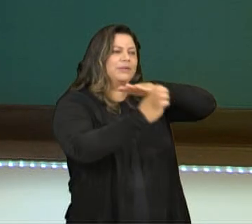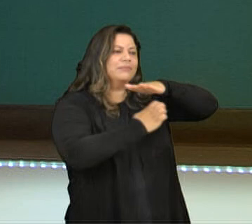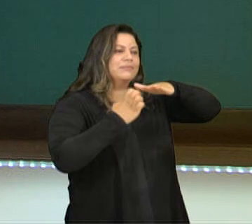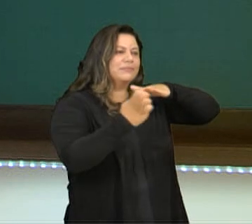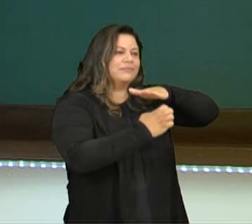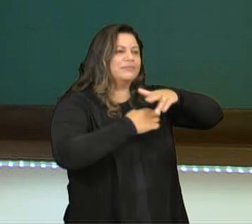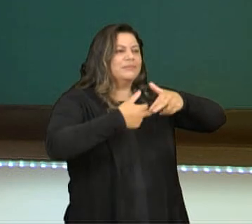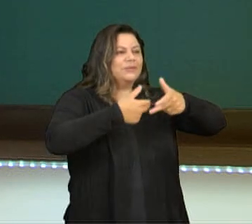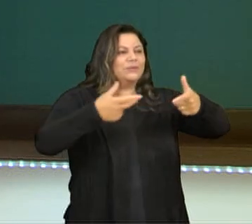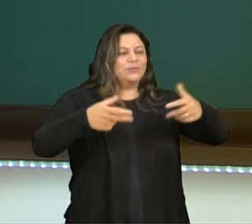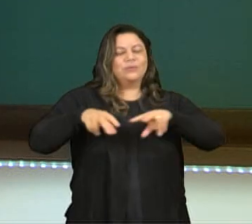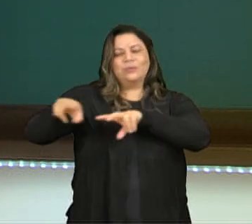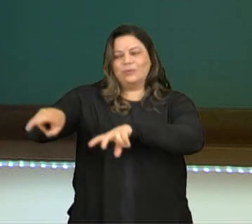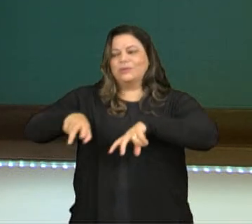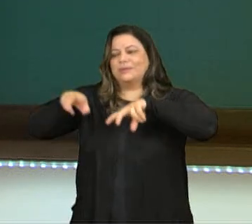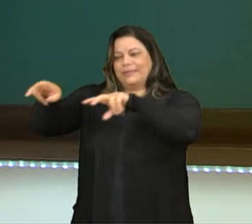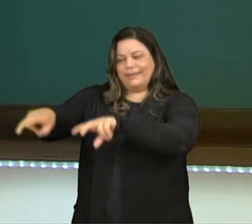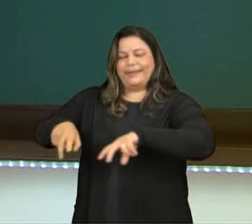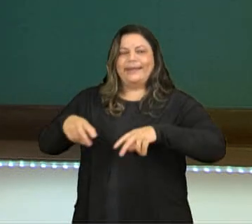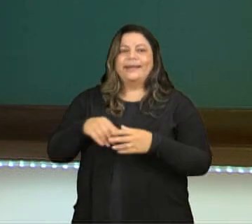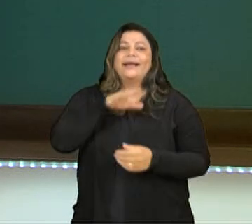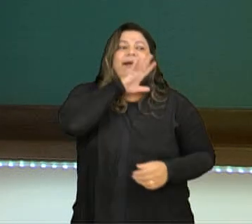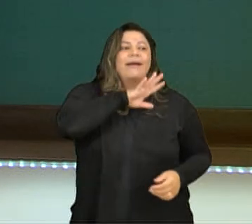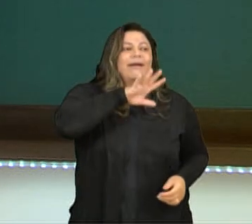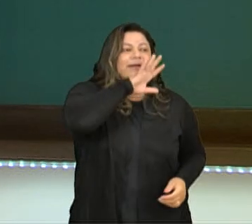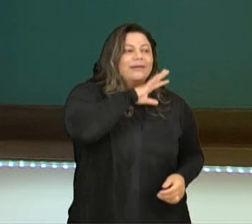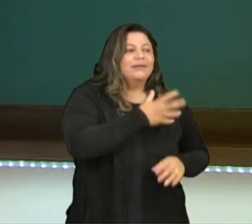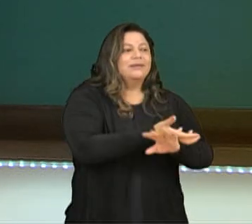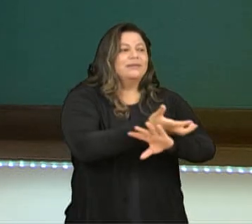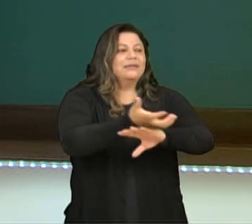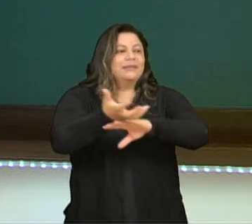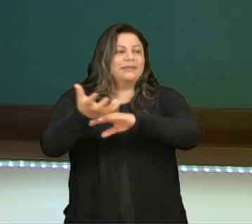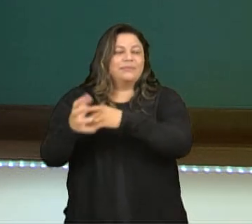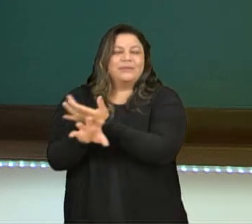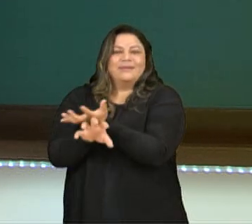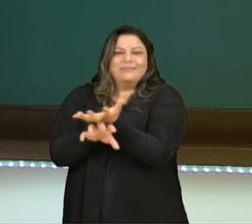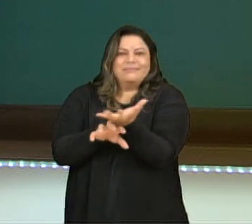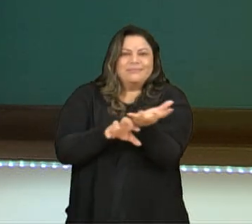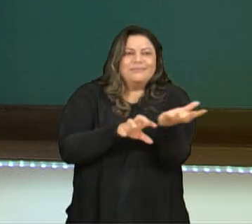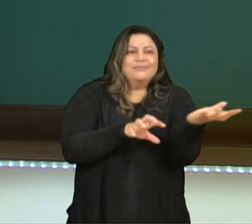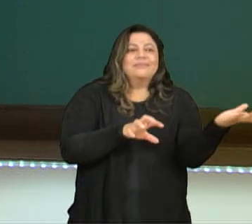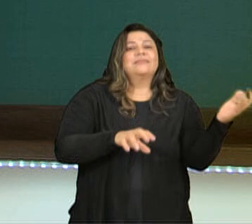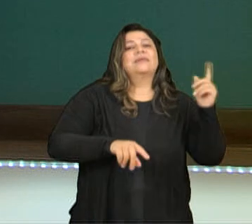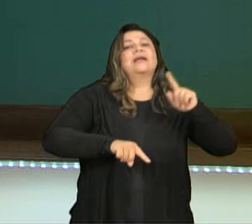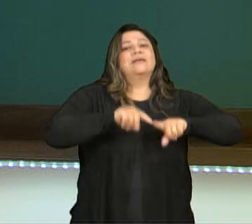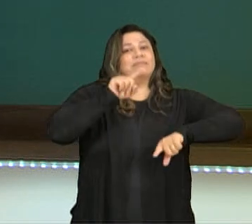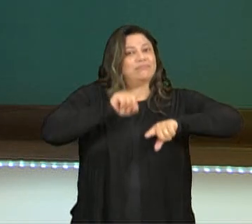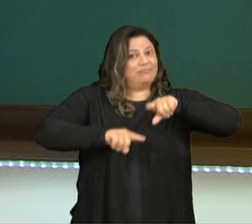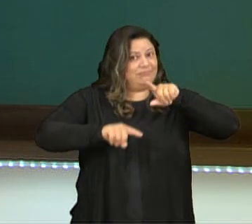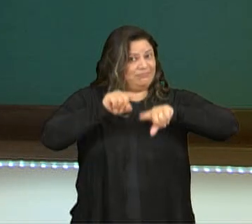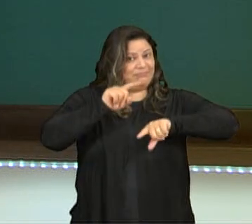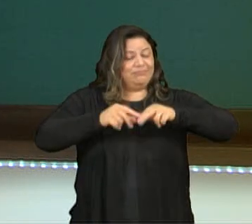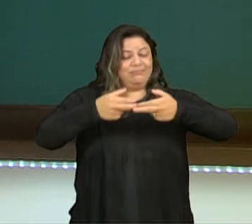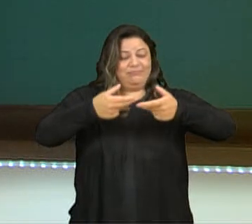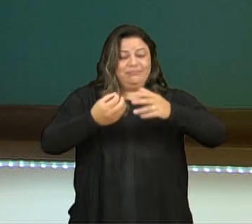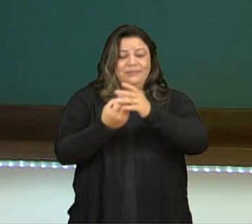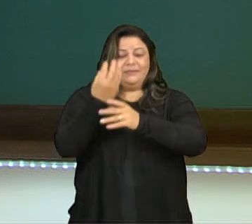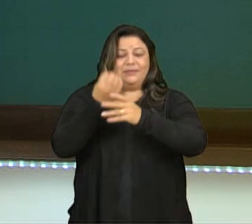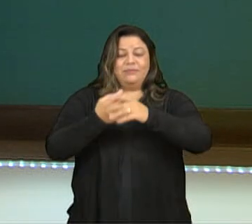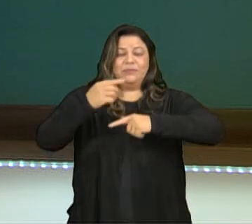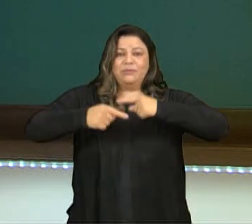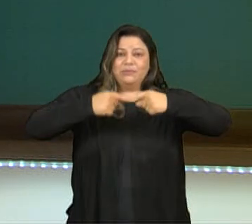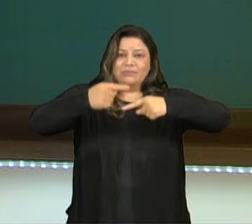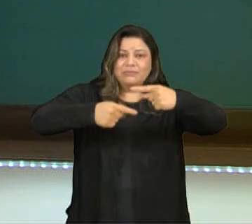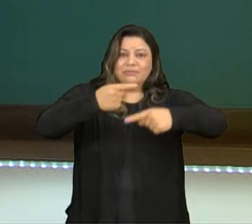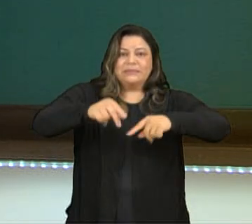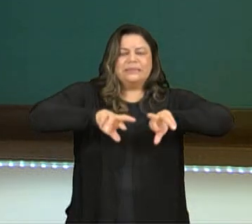agropecuária, certo? Animais e vegetais são fontes ali de matéria-prima para diversas indústrias, por